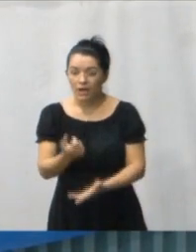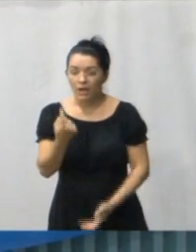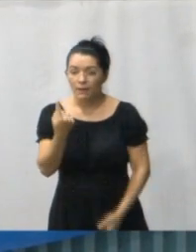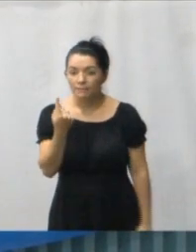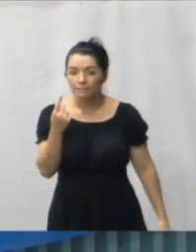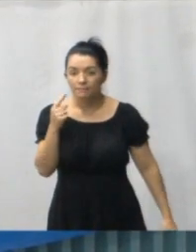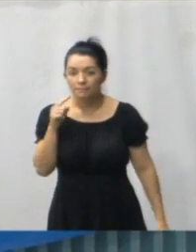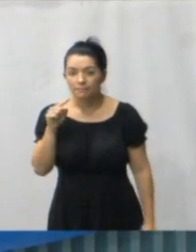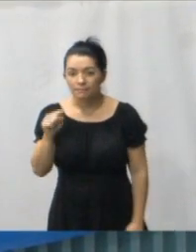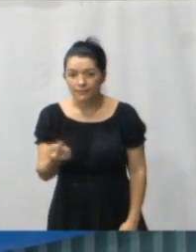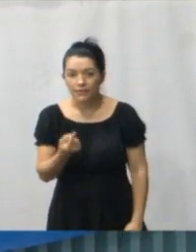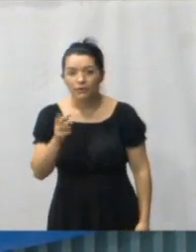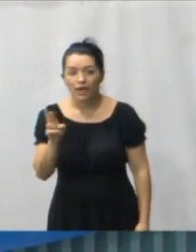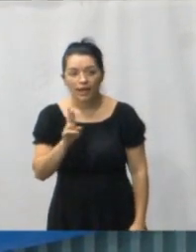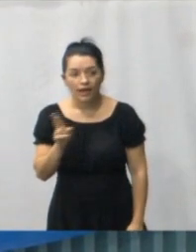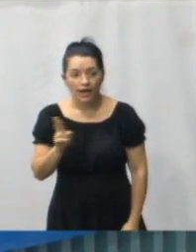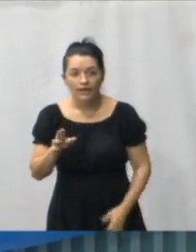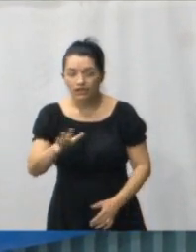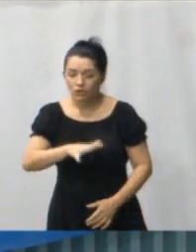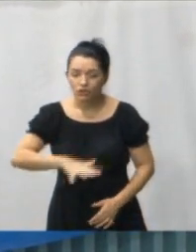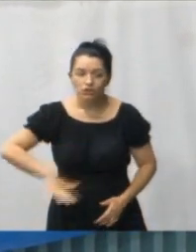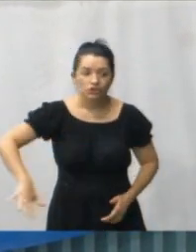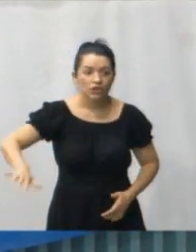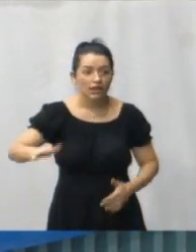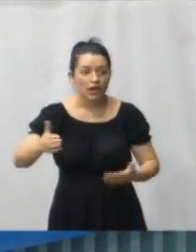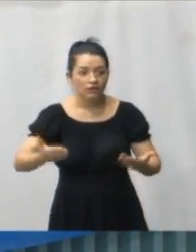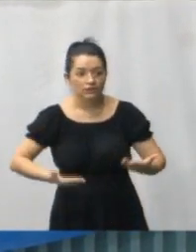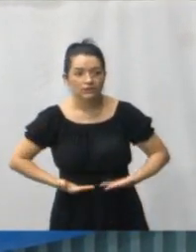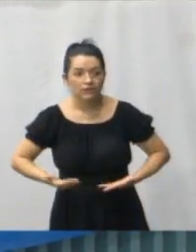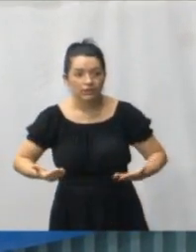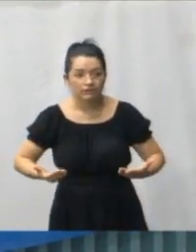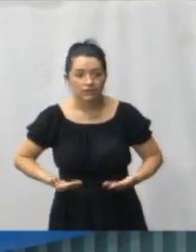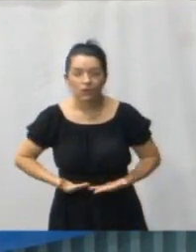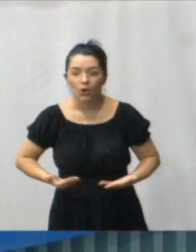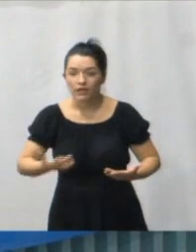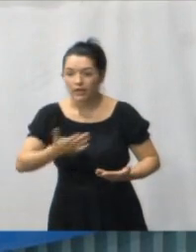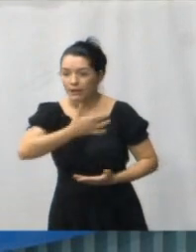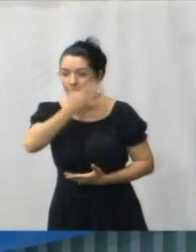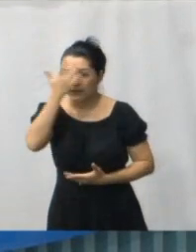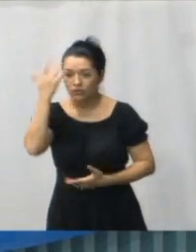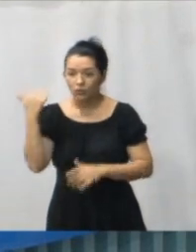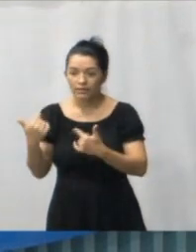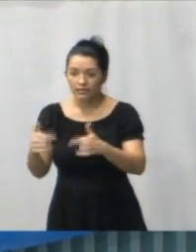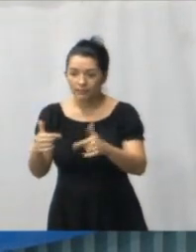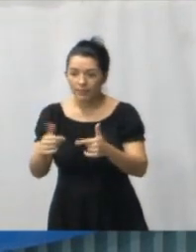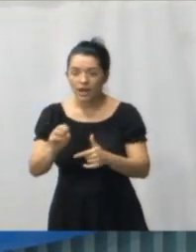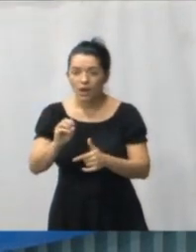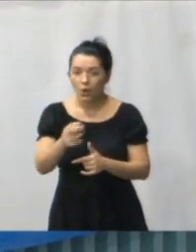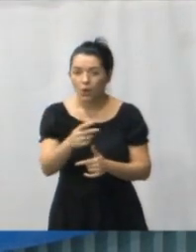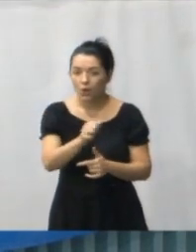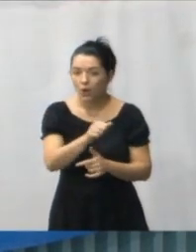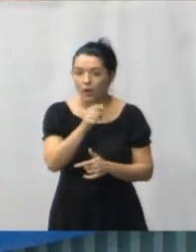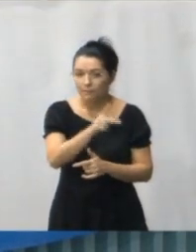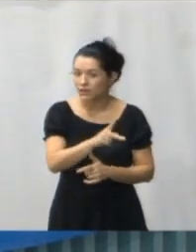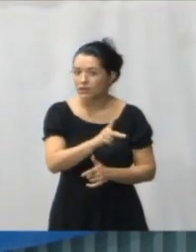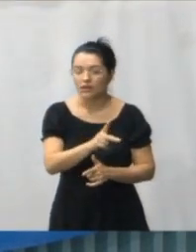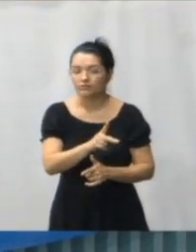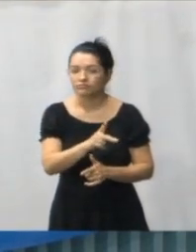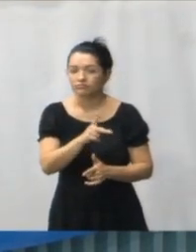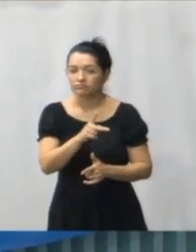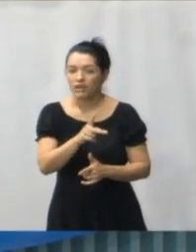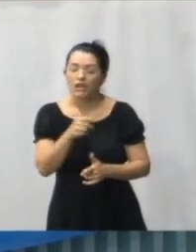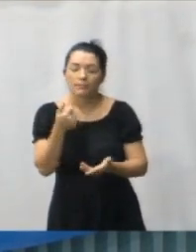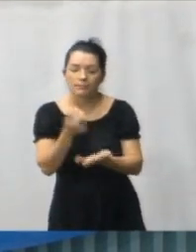servidores, inativos e inativos, aposentados, pensionistas, irão também receber o abono de